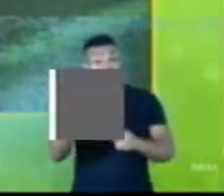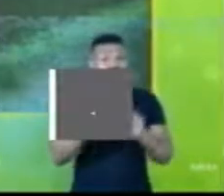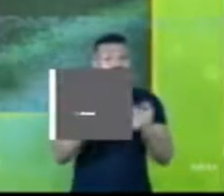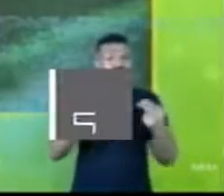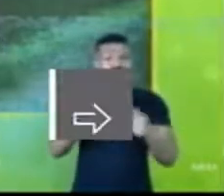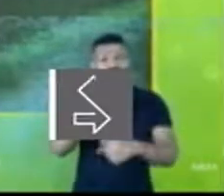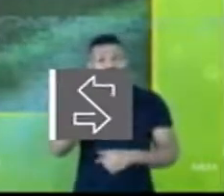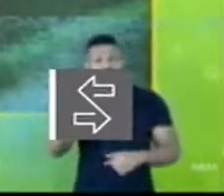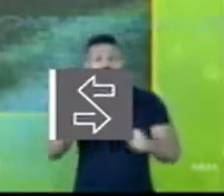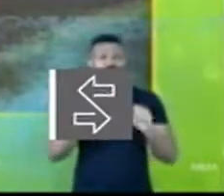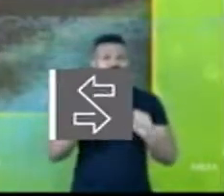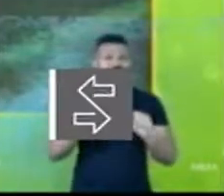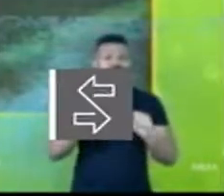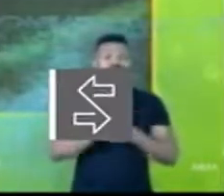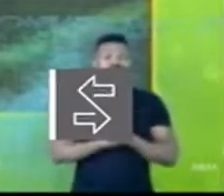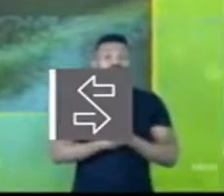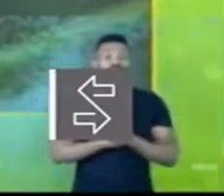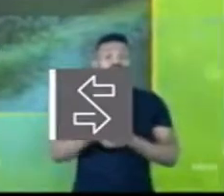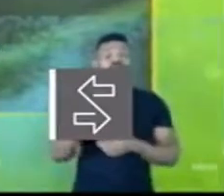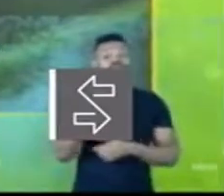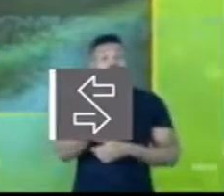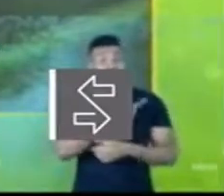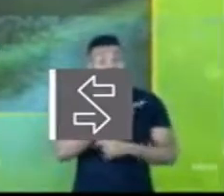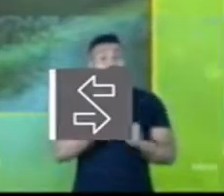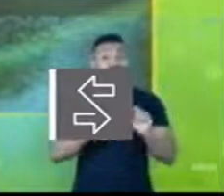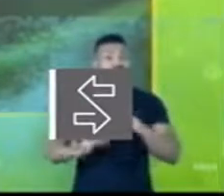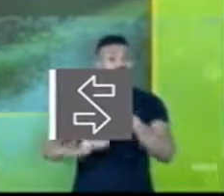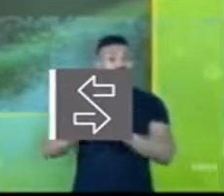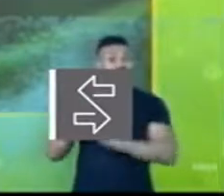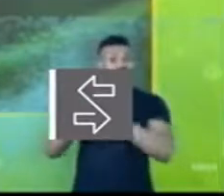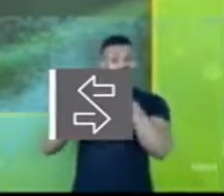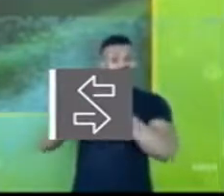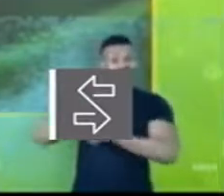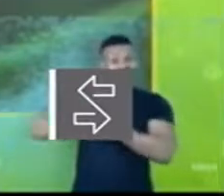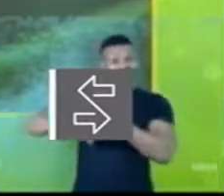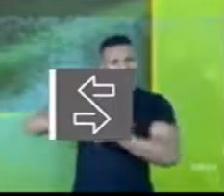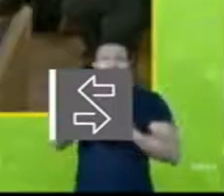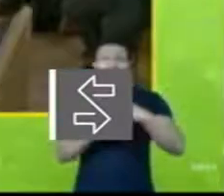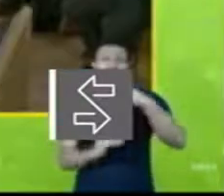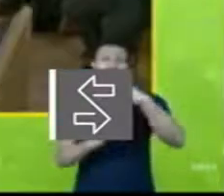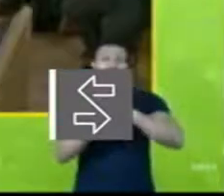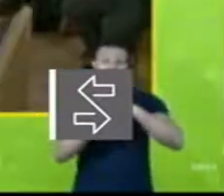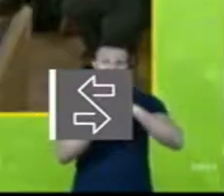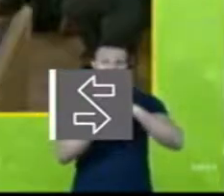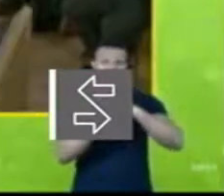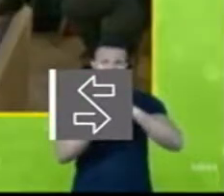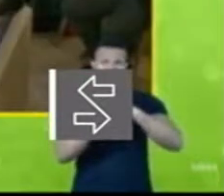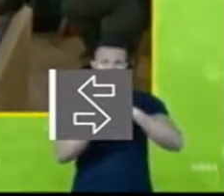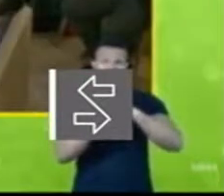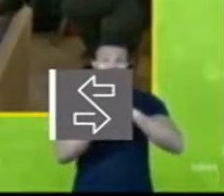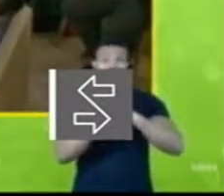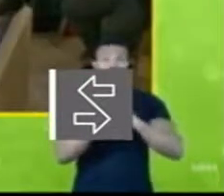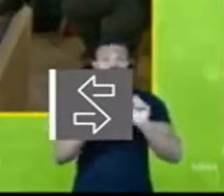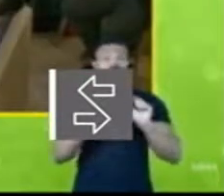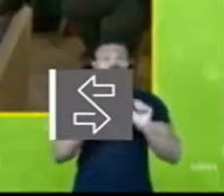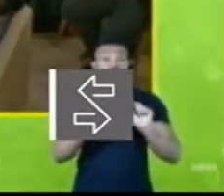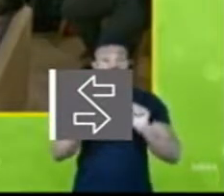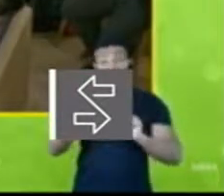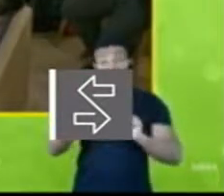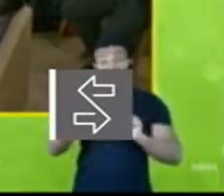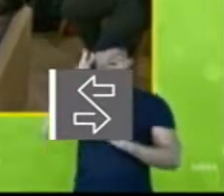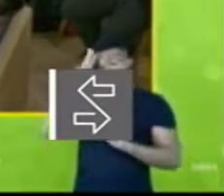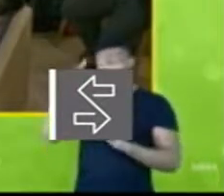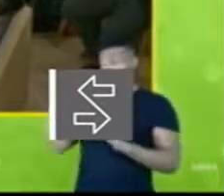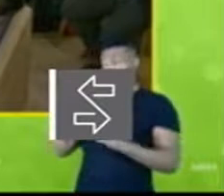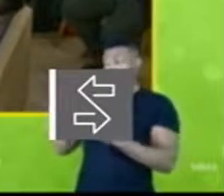poderão fazer com que nós possamos desenvolver nossa economia com preservação ambiental. Mas destacou que a imagem do Brasil ainda é